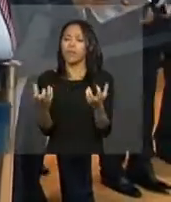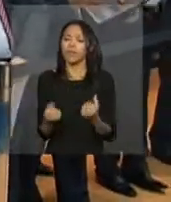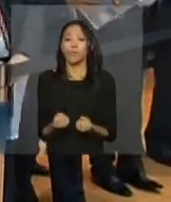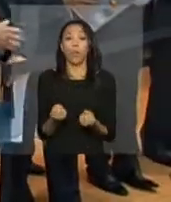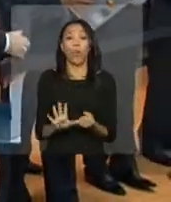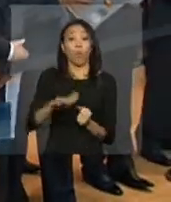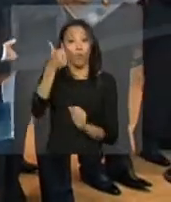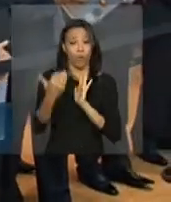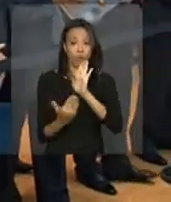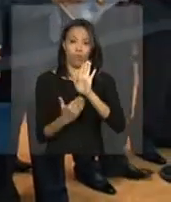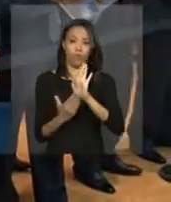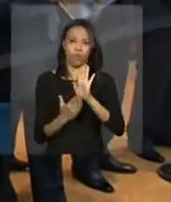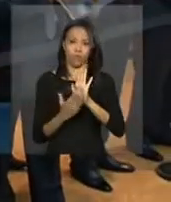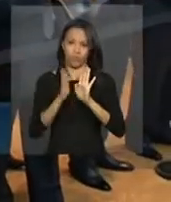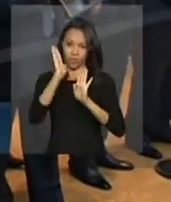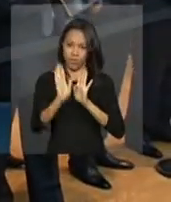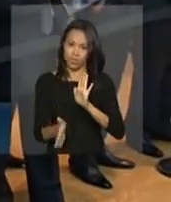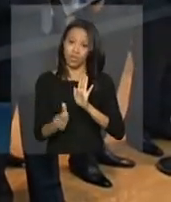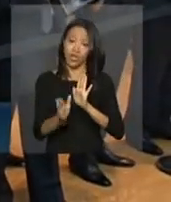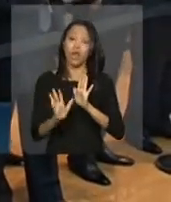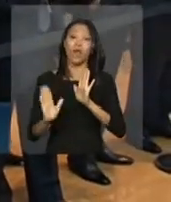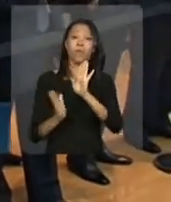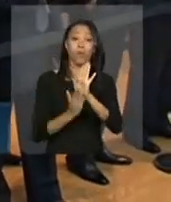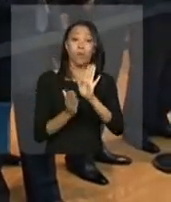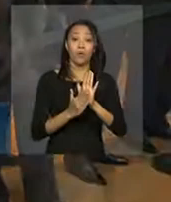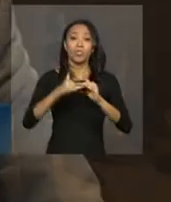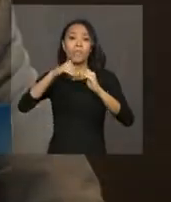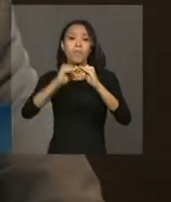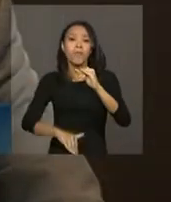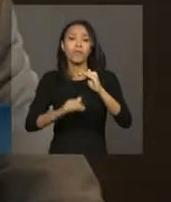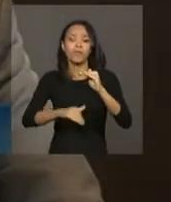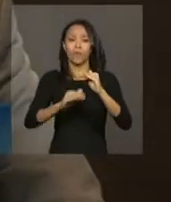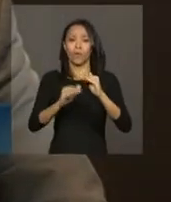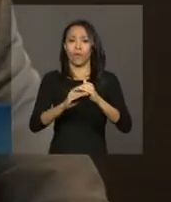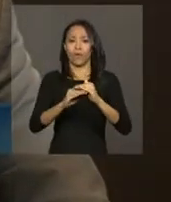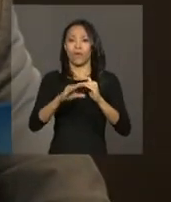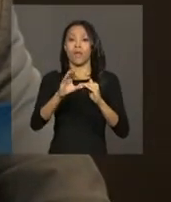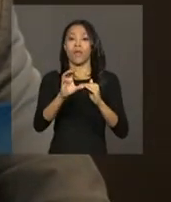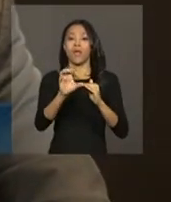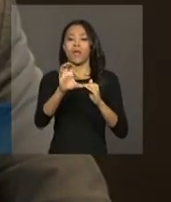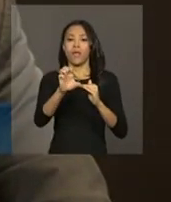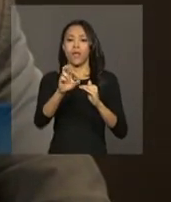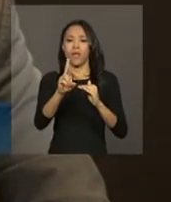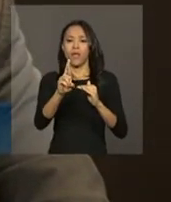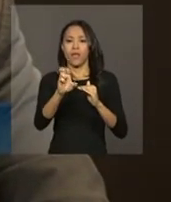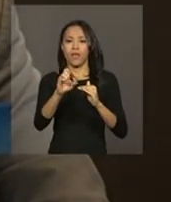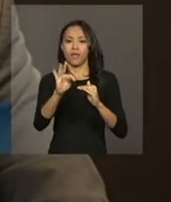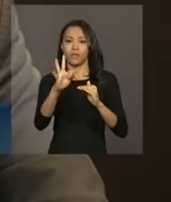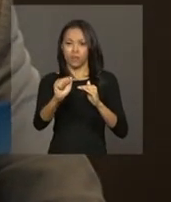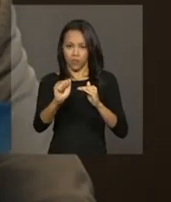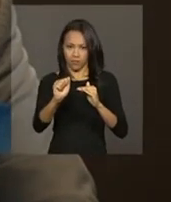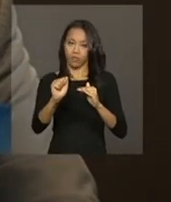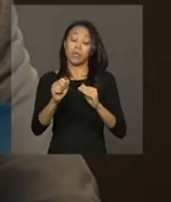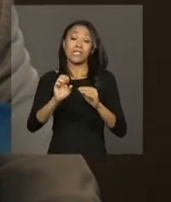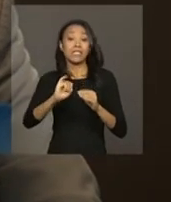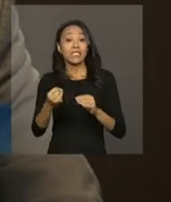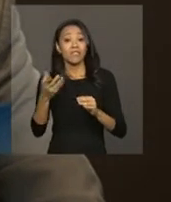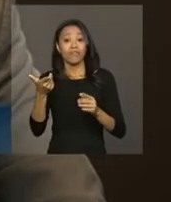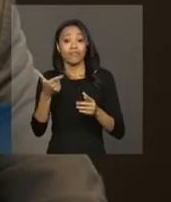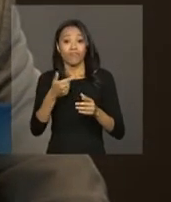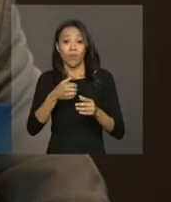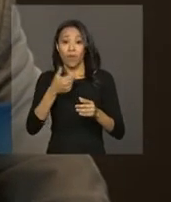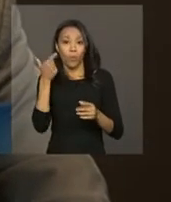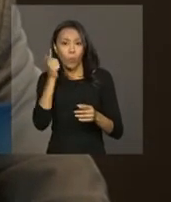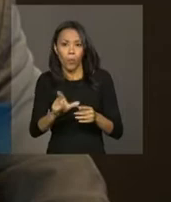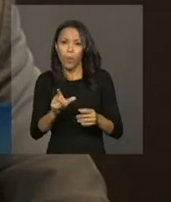ofertada Ou seja a proposta com o valor de menor receita anual permitida caso não sejam efetuados lances à viva